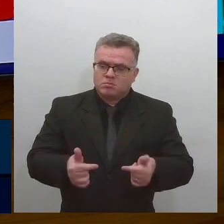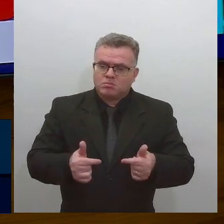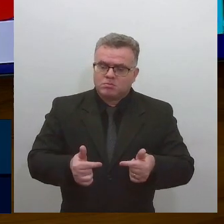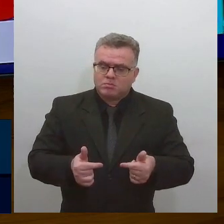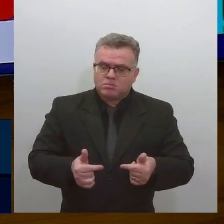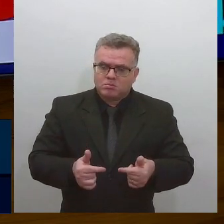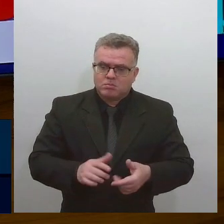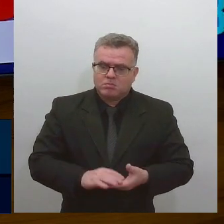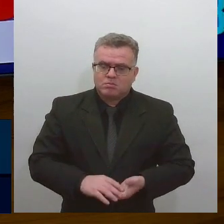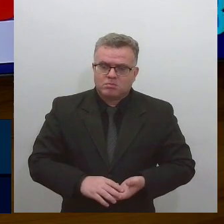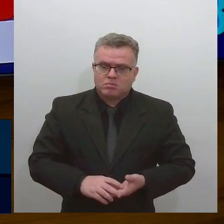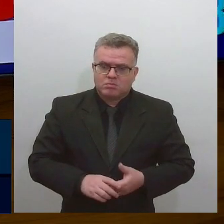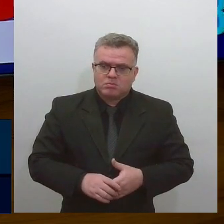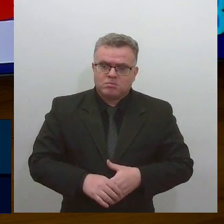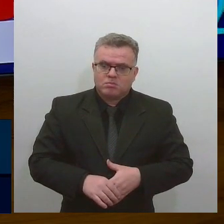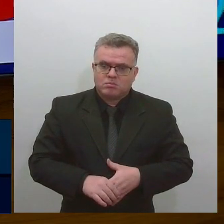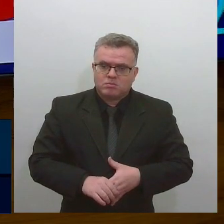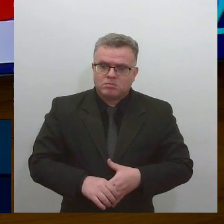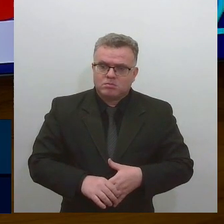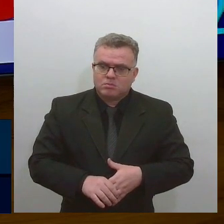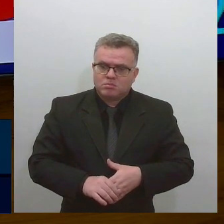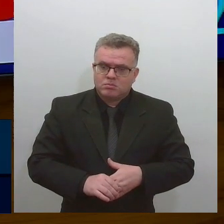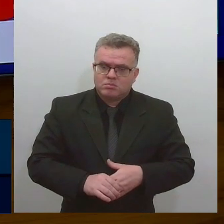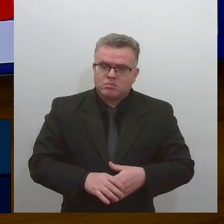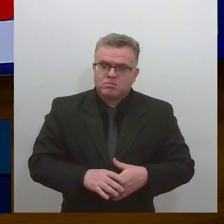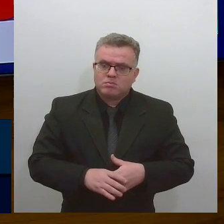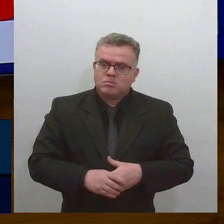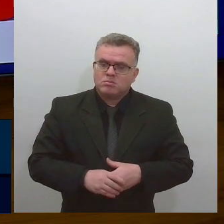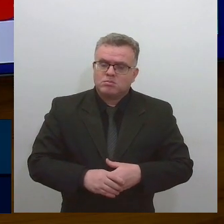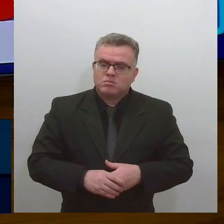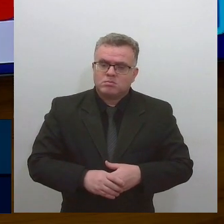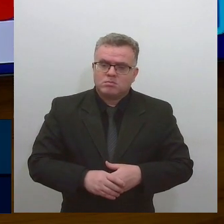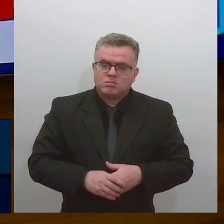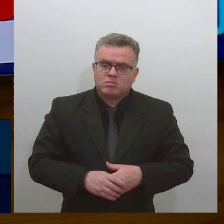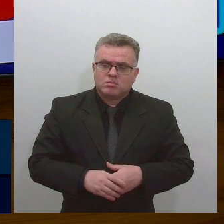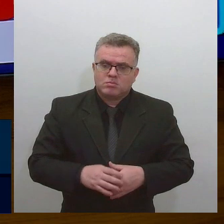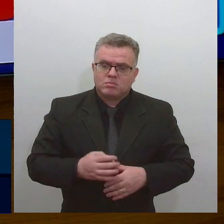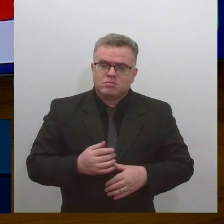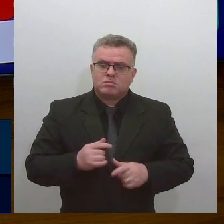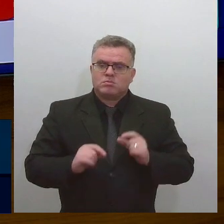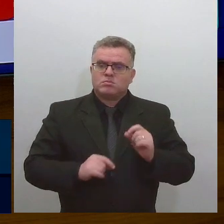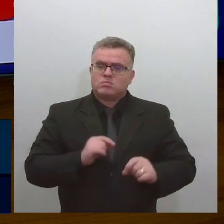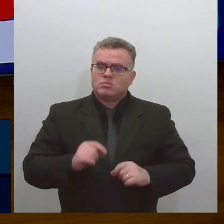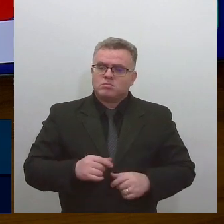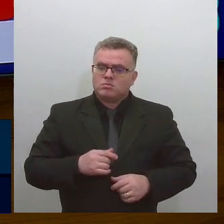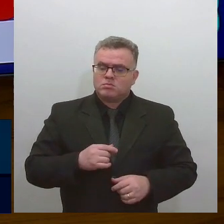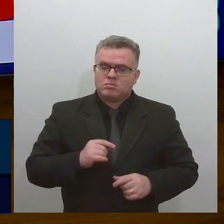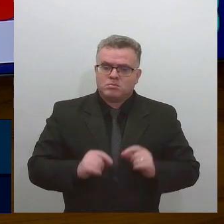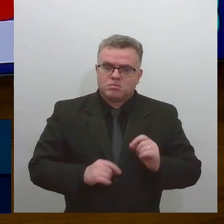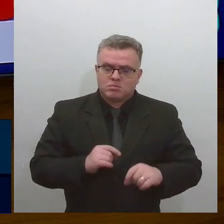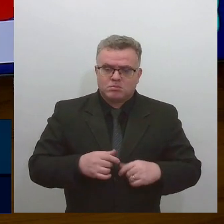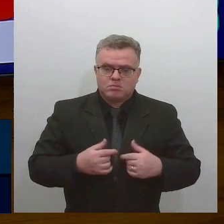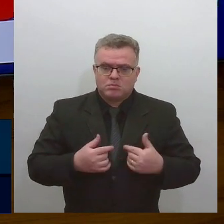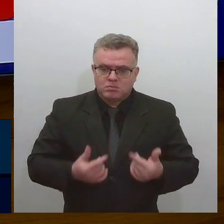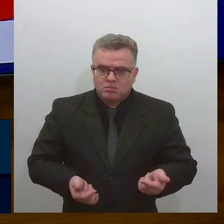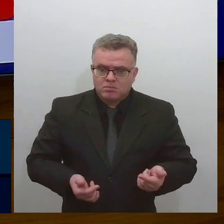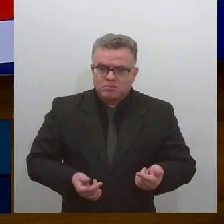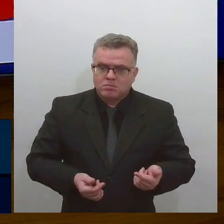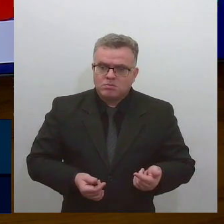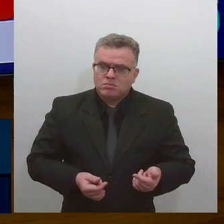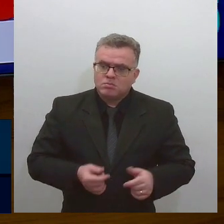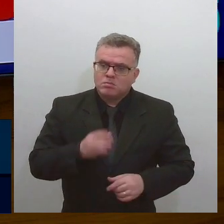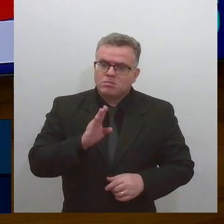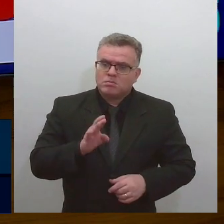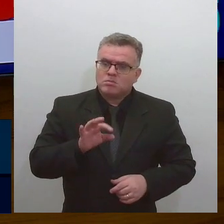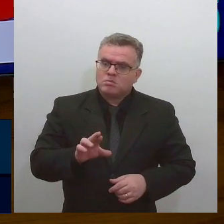conseguindo essa é uma outra questão item seis absorção da BR da BR 349 né BR 349